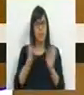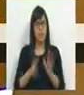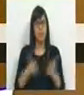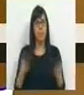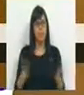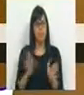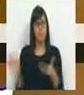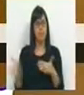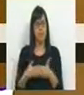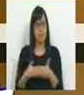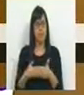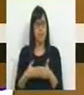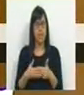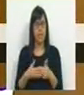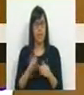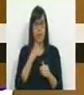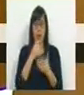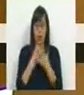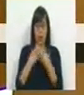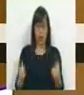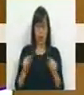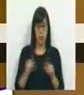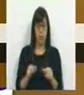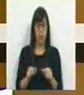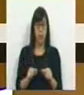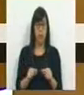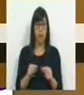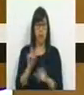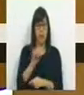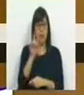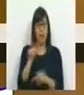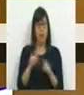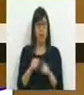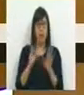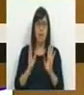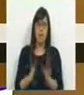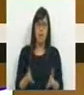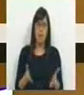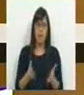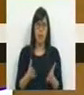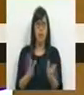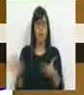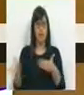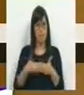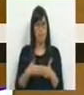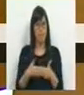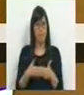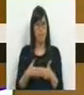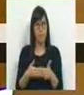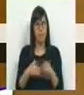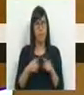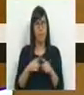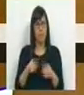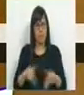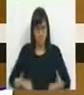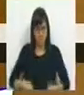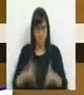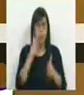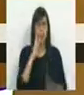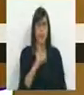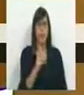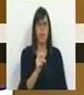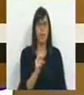necessário encerrar, para ultrapassar esta questão, torna-se necessário encerrar a pista